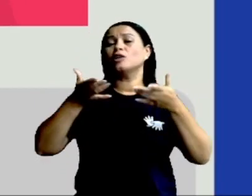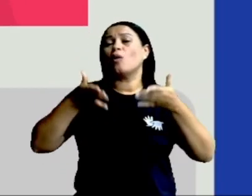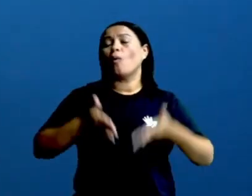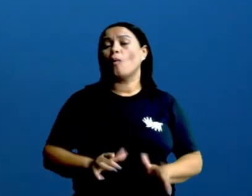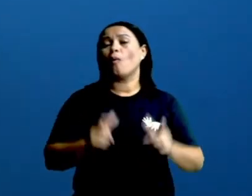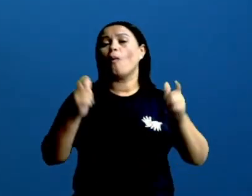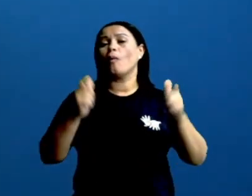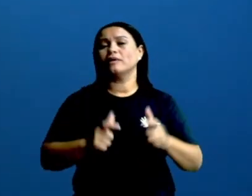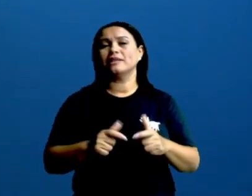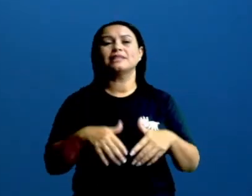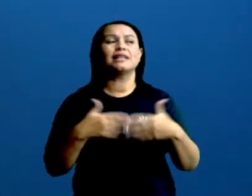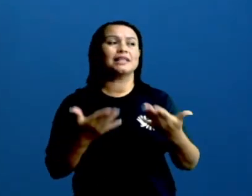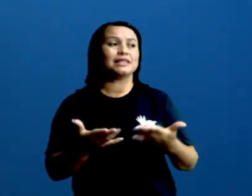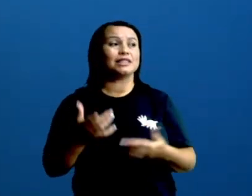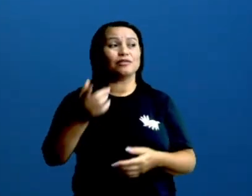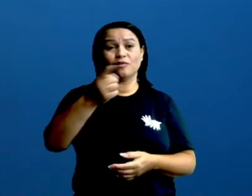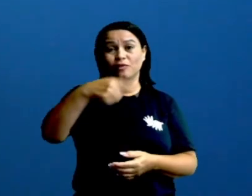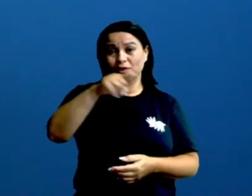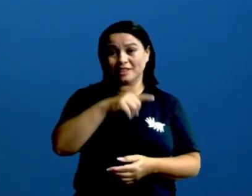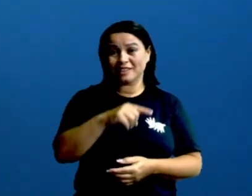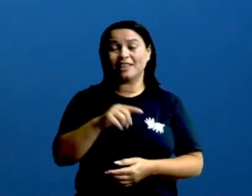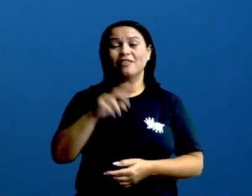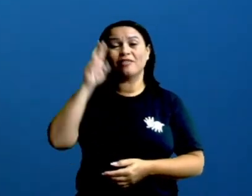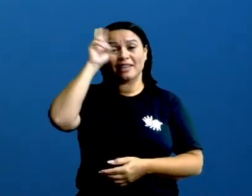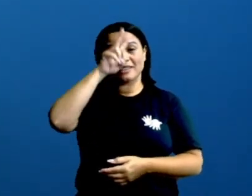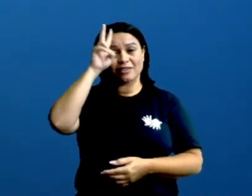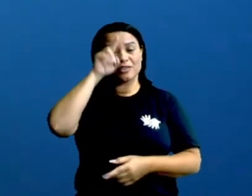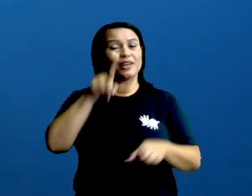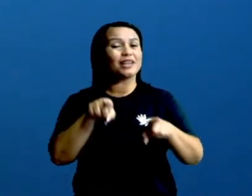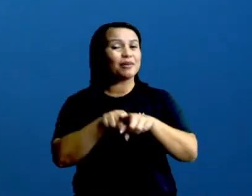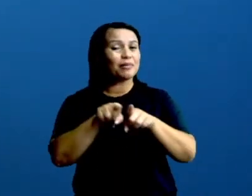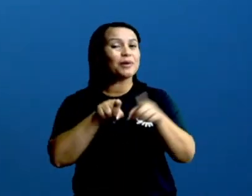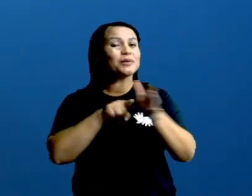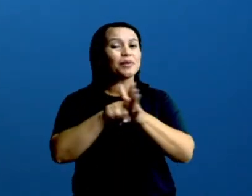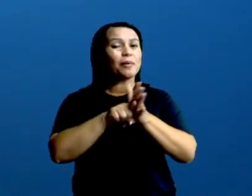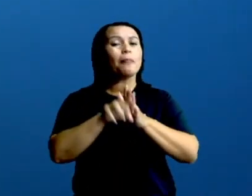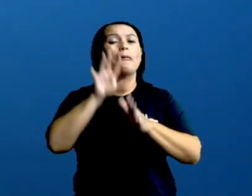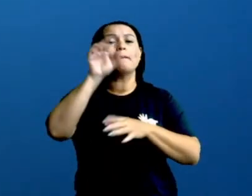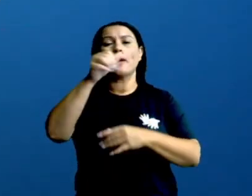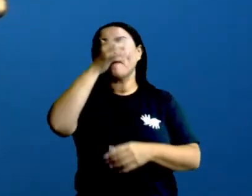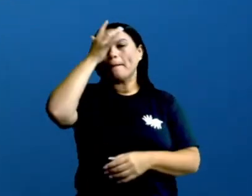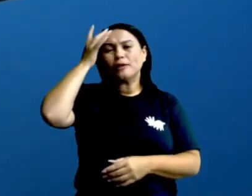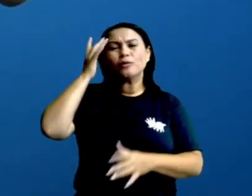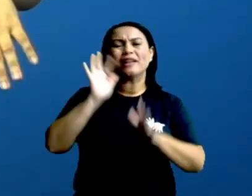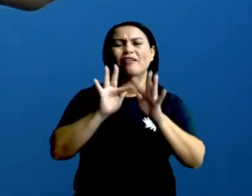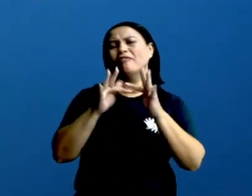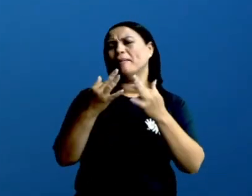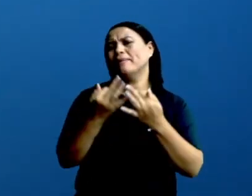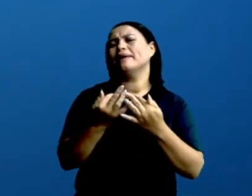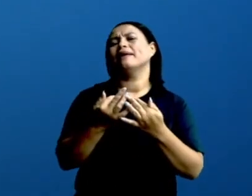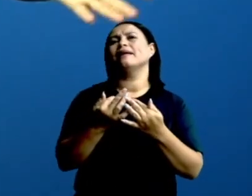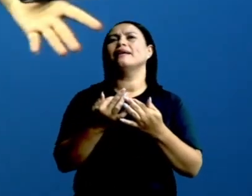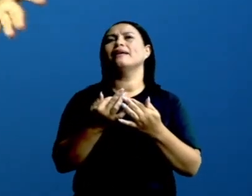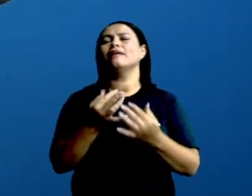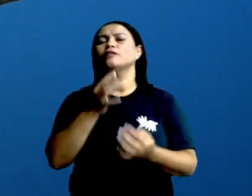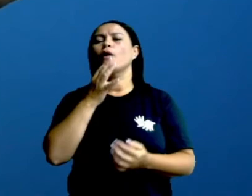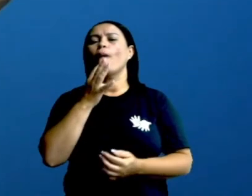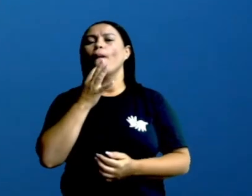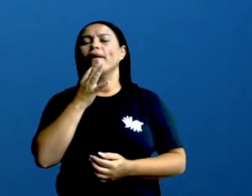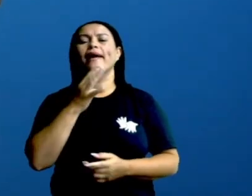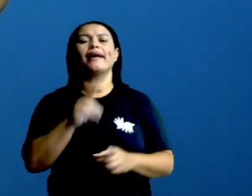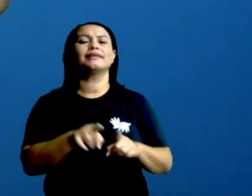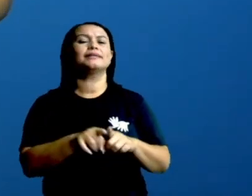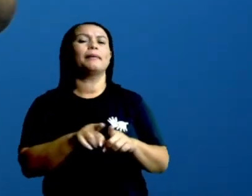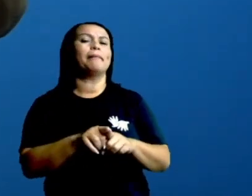coisas. E é assim que você vai ser um historiador também agora. Pegue uma pessoa aí da sua família ou uma pessoa conhecida